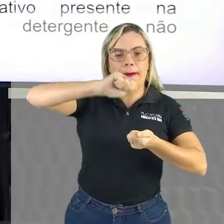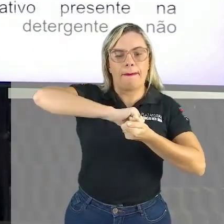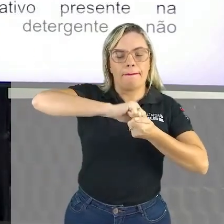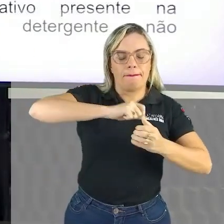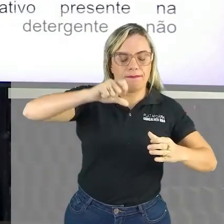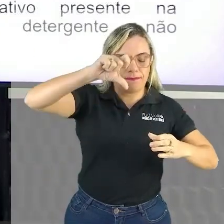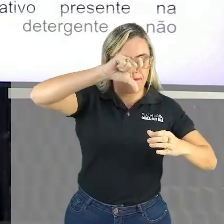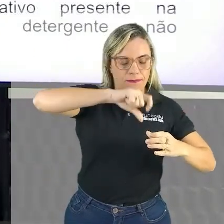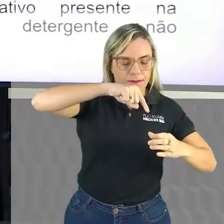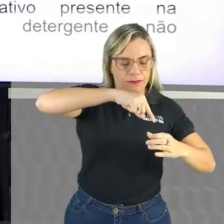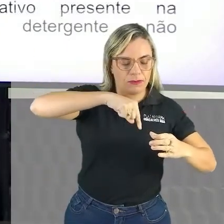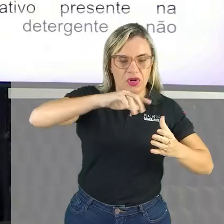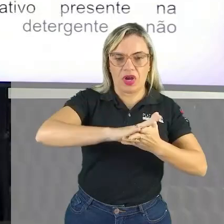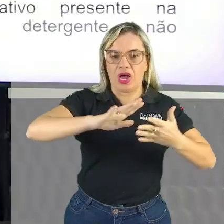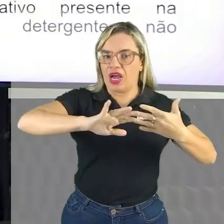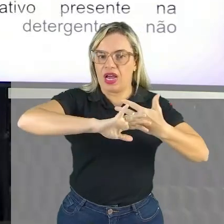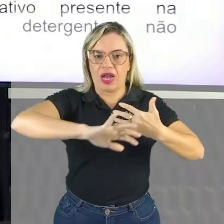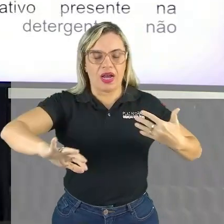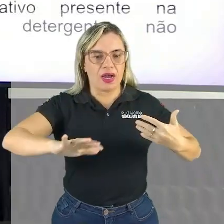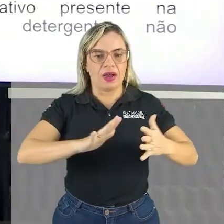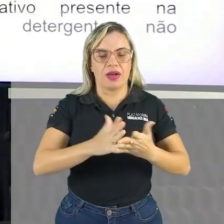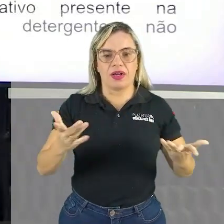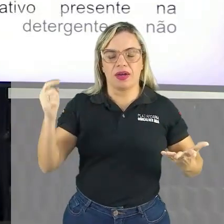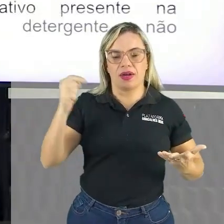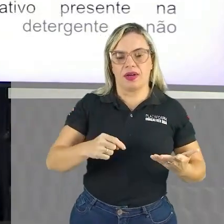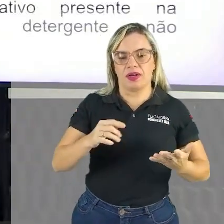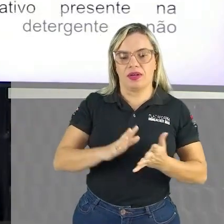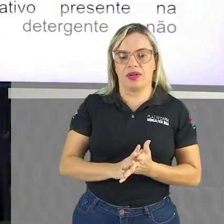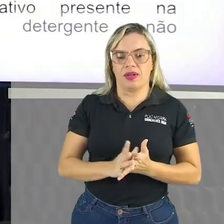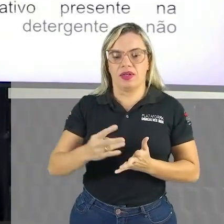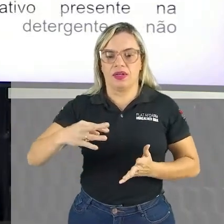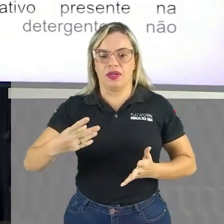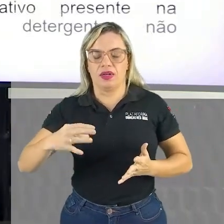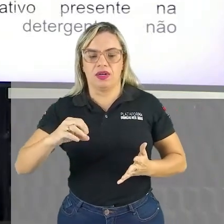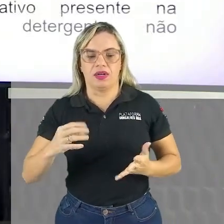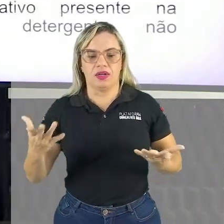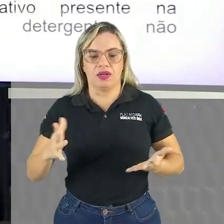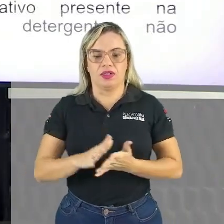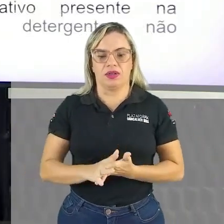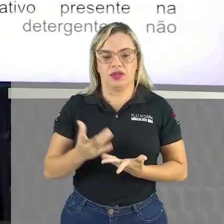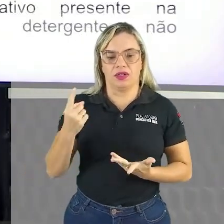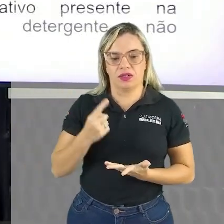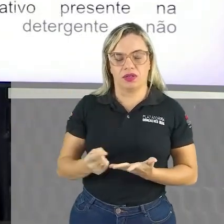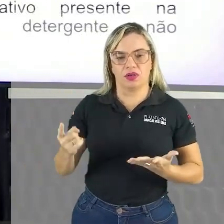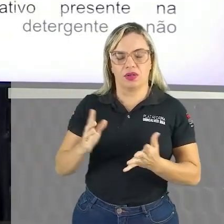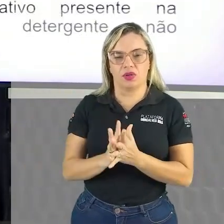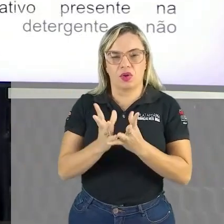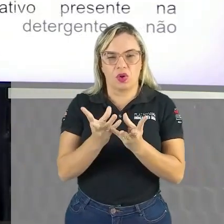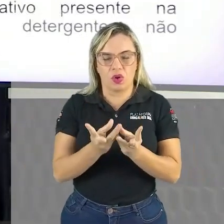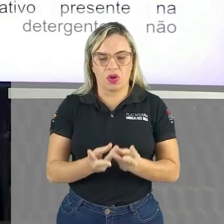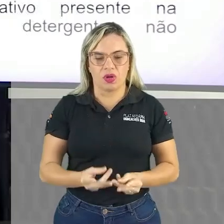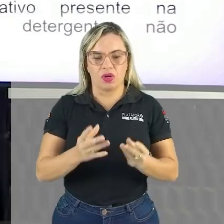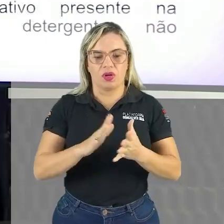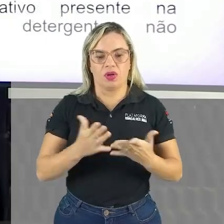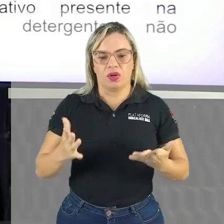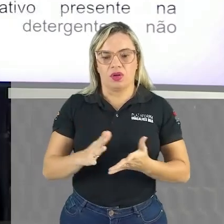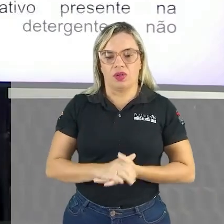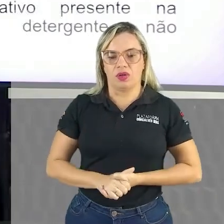simplesmente quebra essa tensão superficial. Tranquilo? Então, tensoativo,